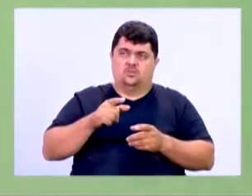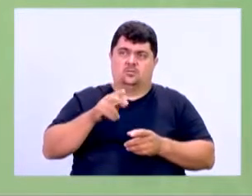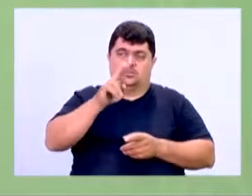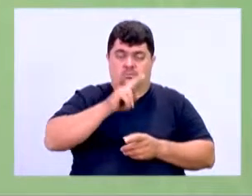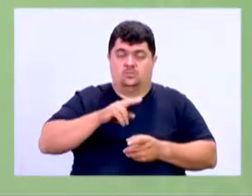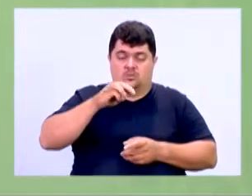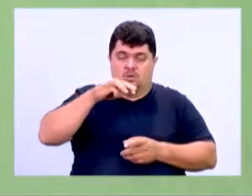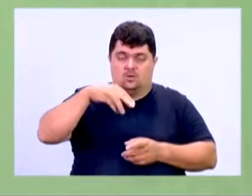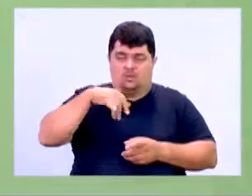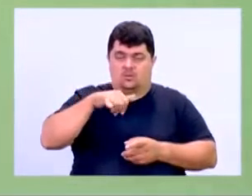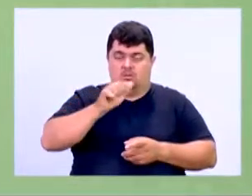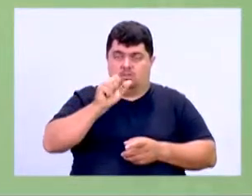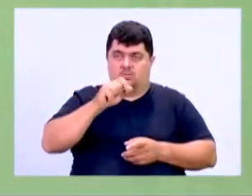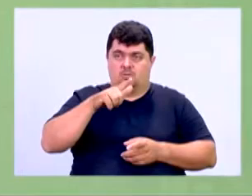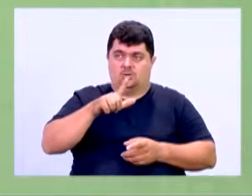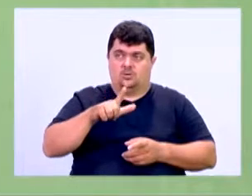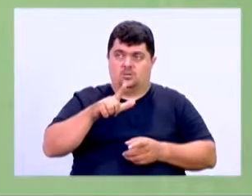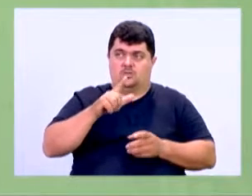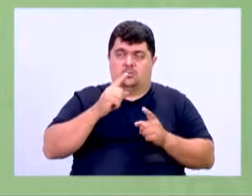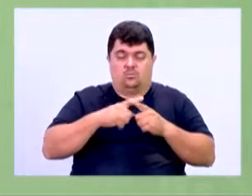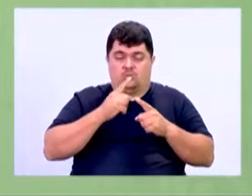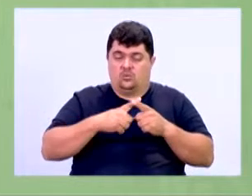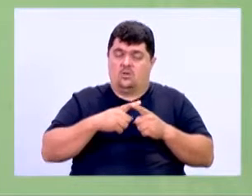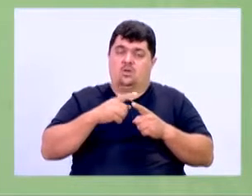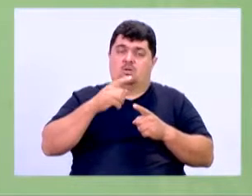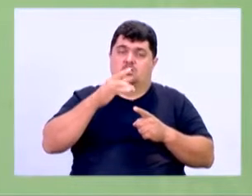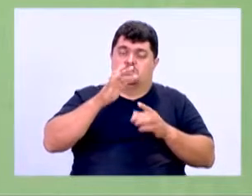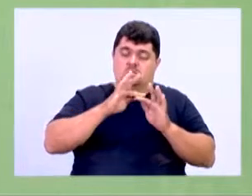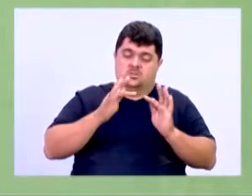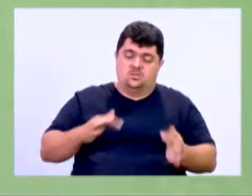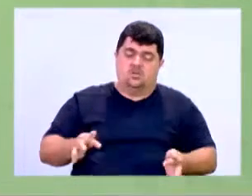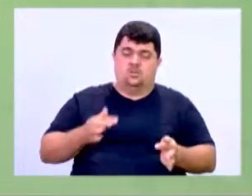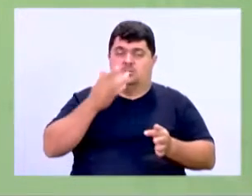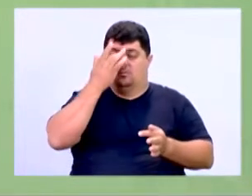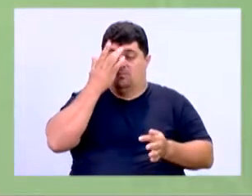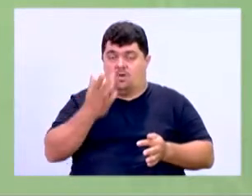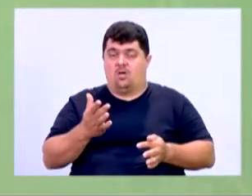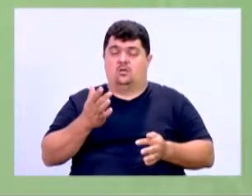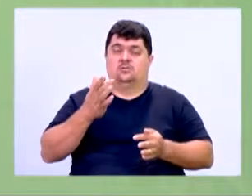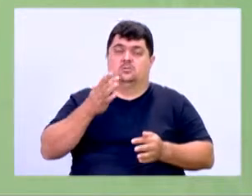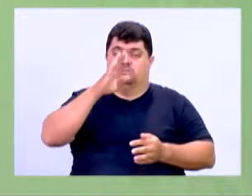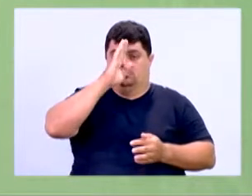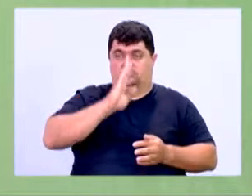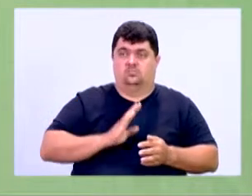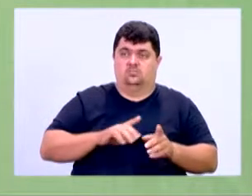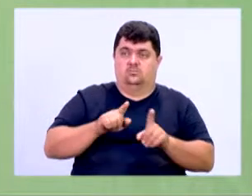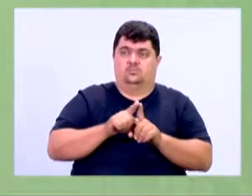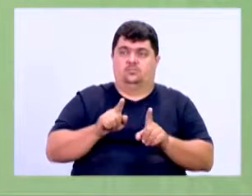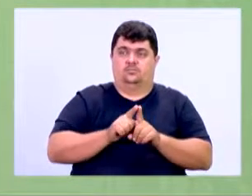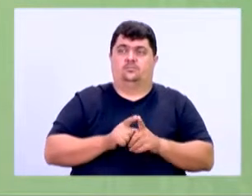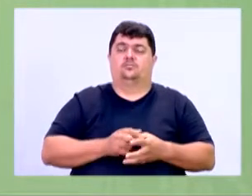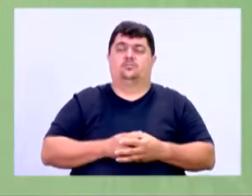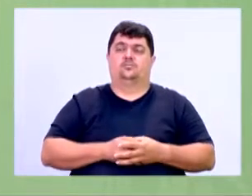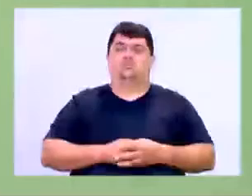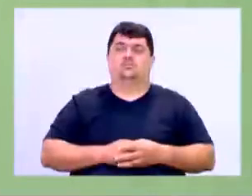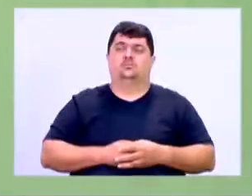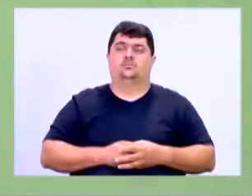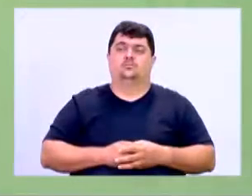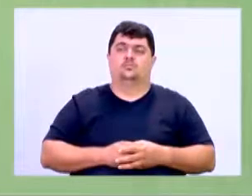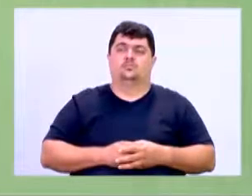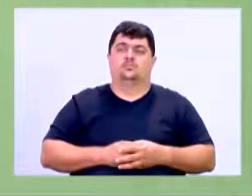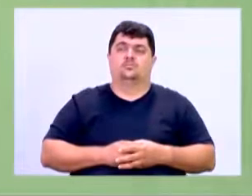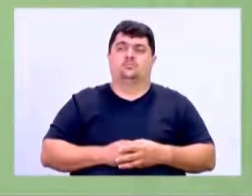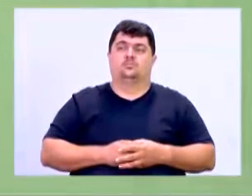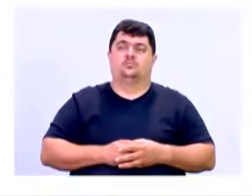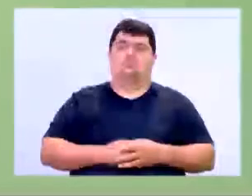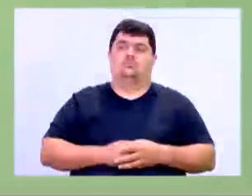Utilizaremos o MySQL em nossos exemplos por ser um banco simples de operar e utilizar pouco processamento de memória em comparação aos outros. Então, o que a